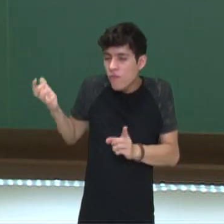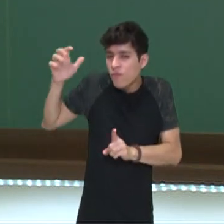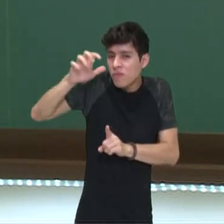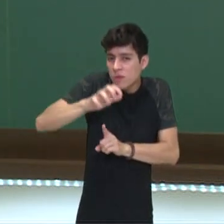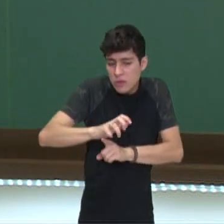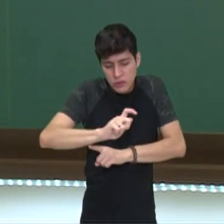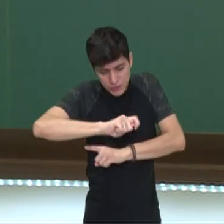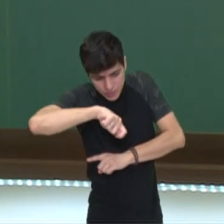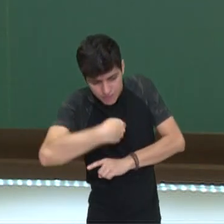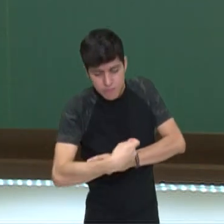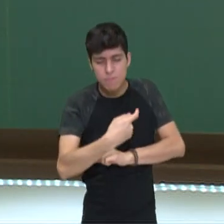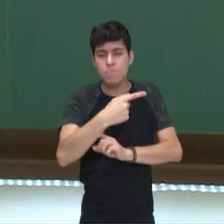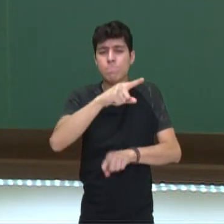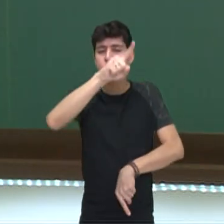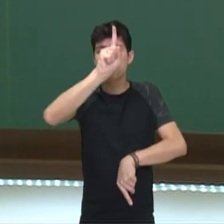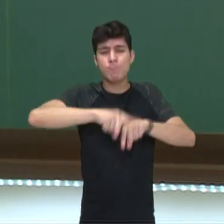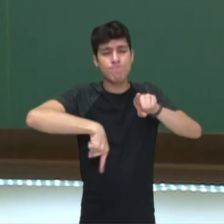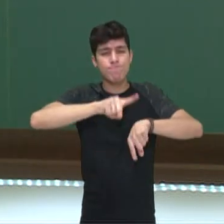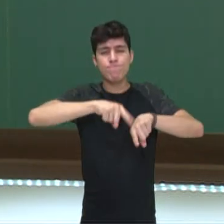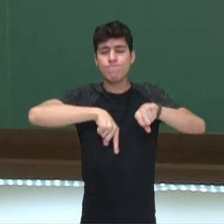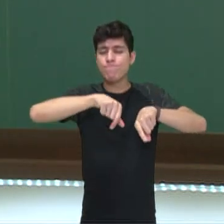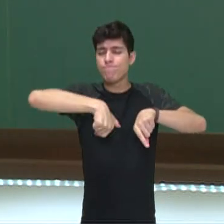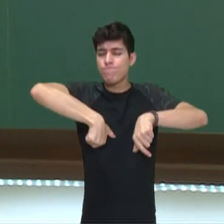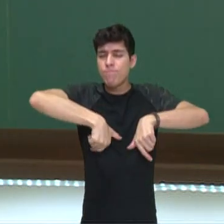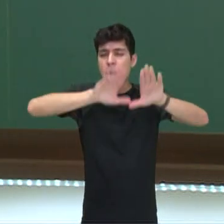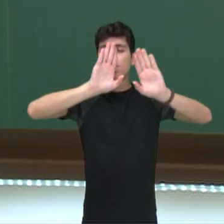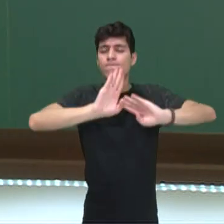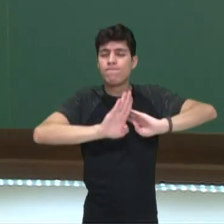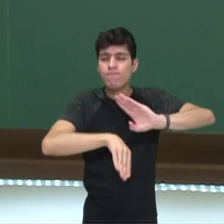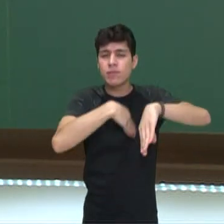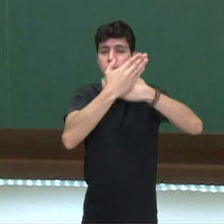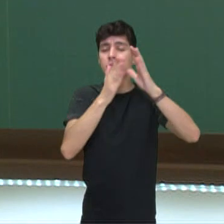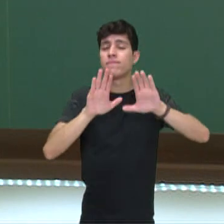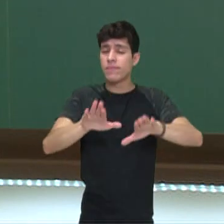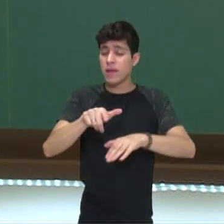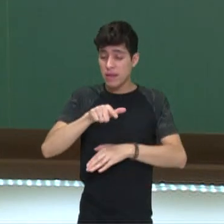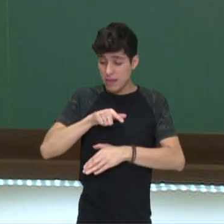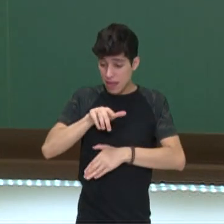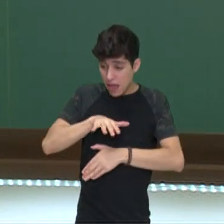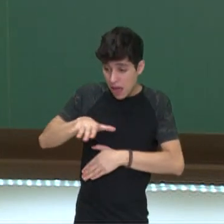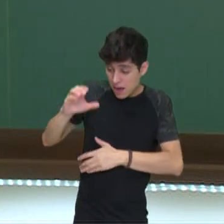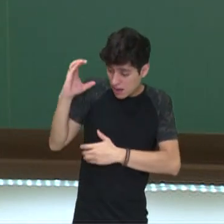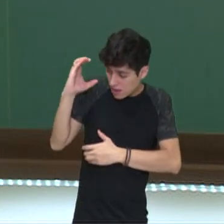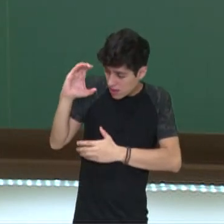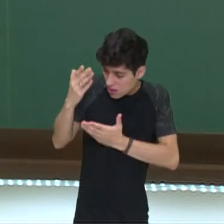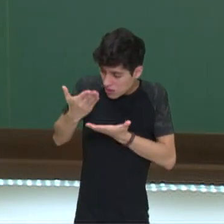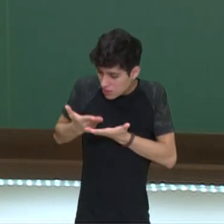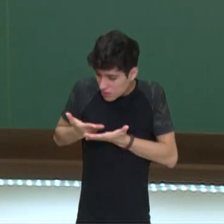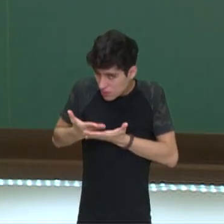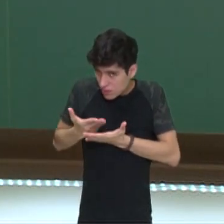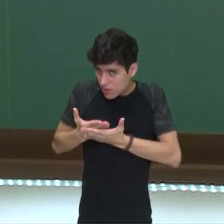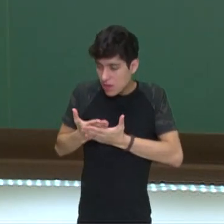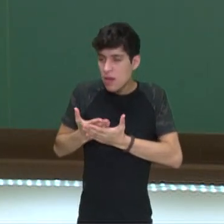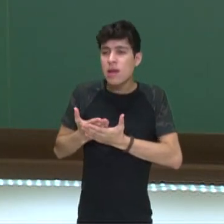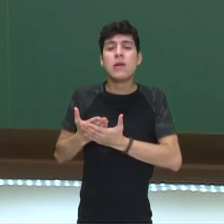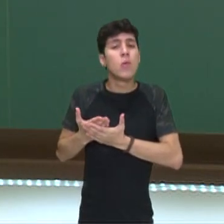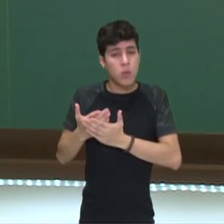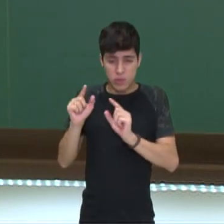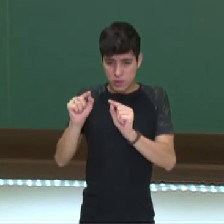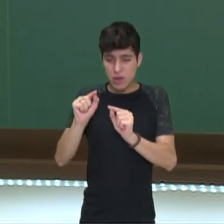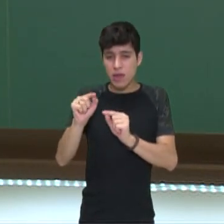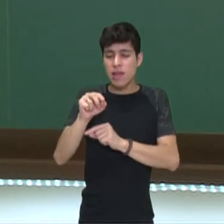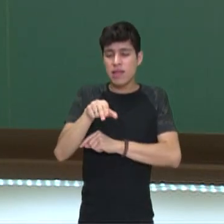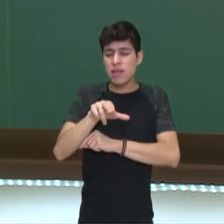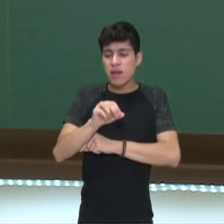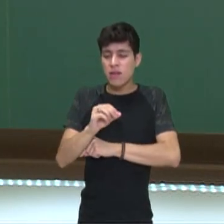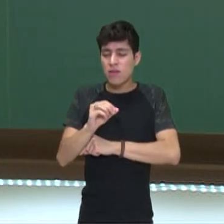respeito do avanço de materiais? Então, veja, nós temos uma ciência chamada nanotecnologia, que é 1 bilionésimo do metro. É